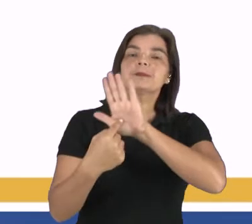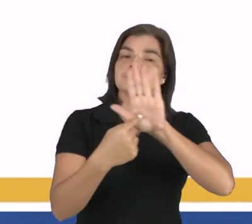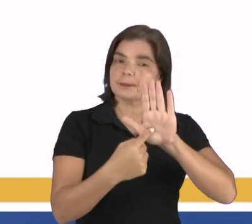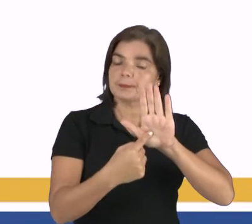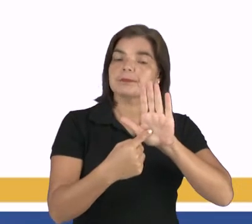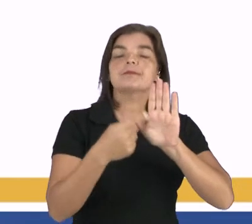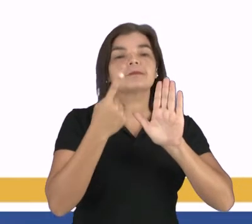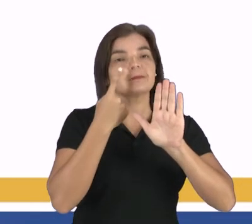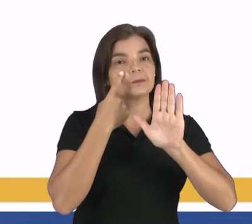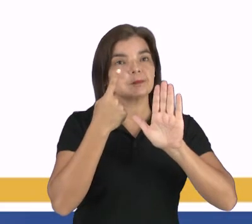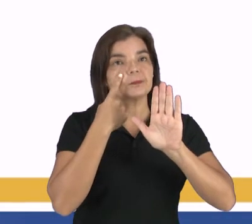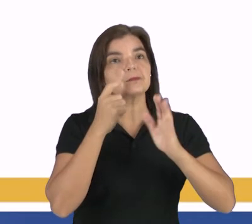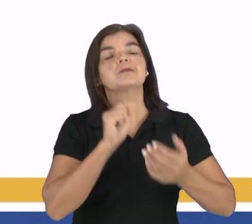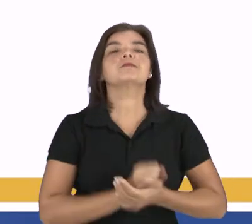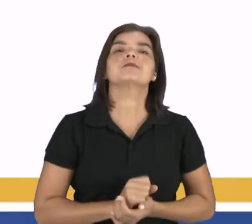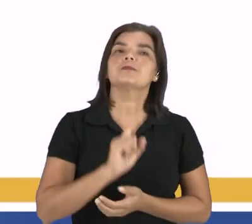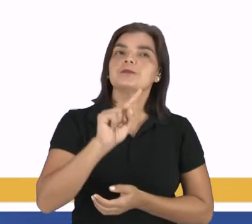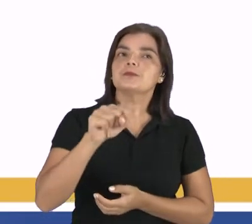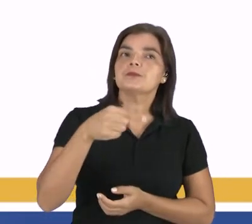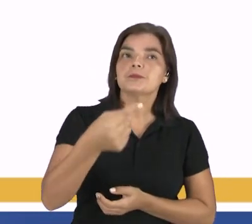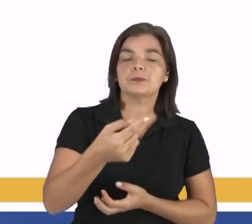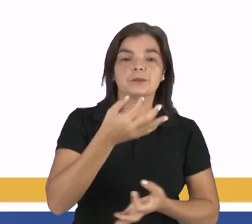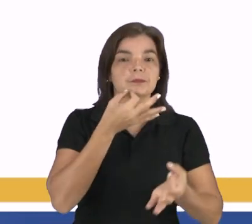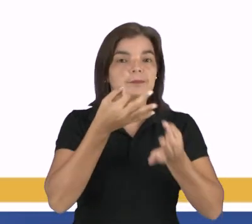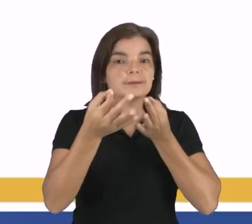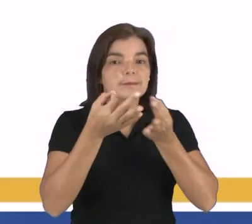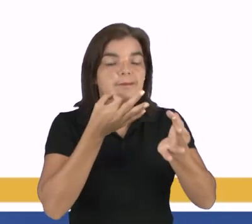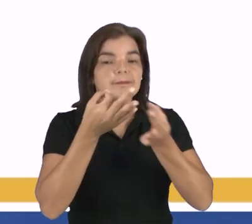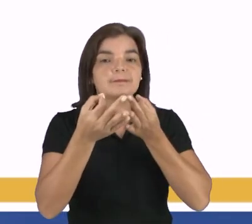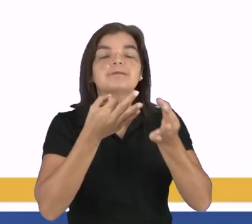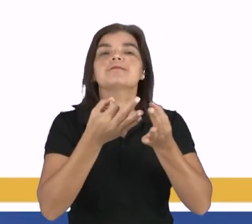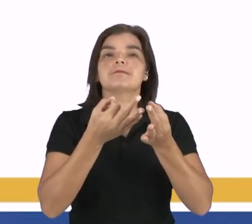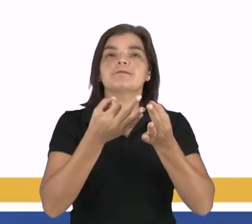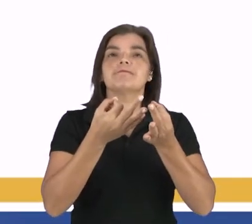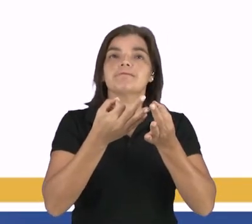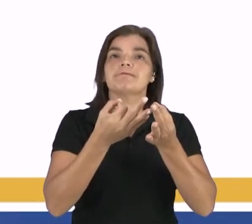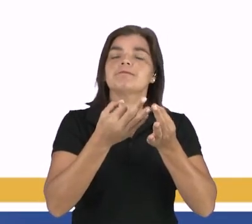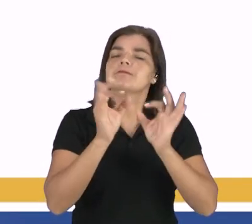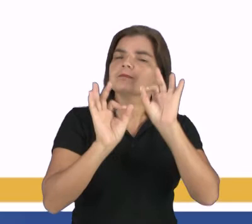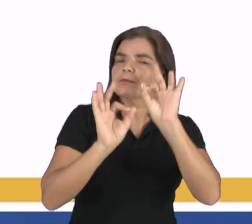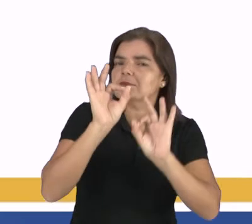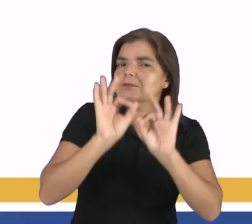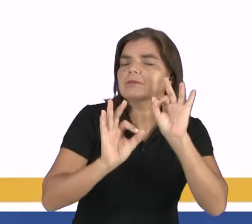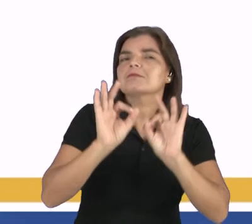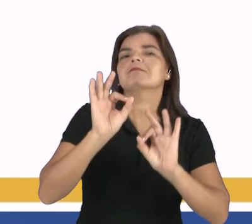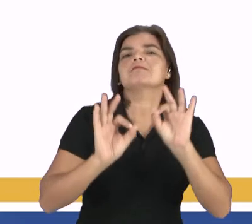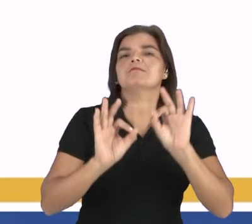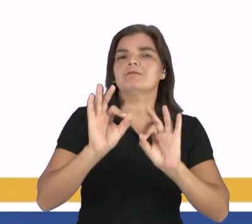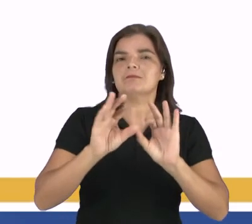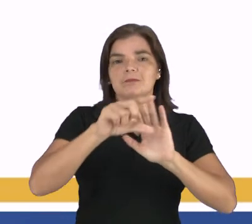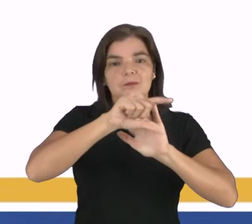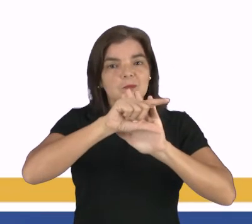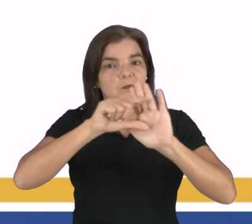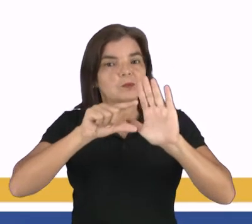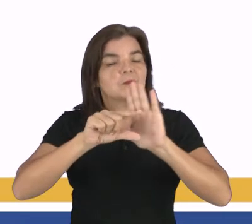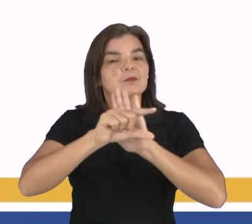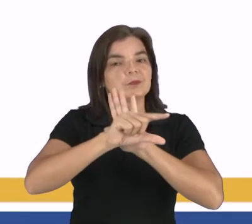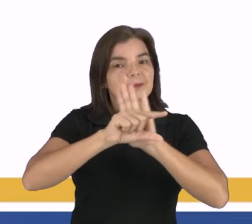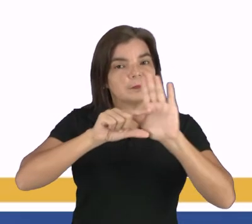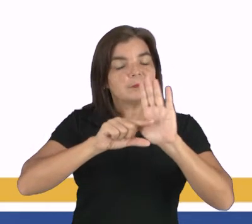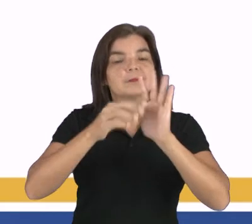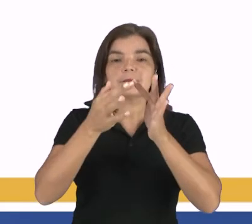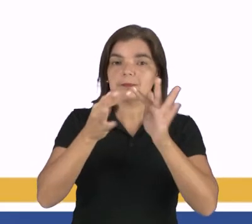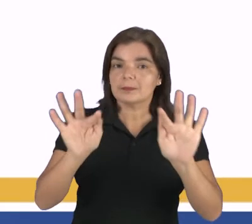vocês podem ver aí. Depois, os argumentos, eles são bem construídos, mediante parágrafos ou períodos